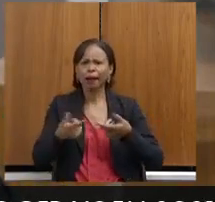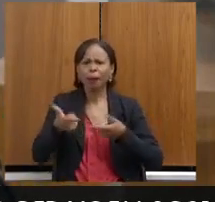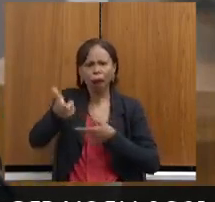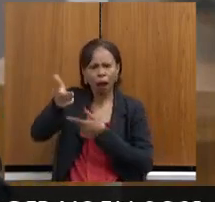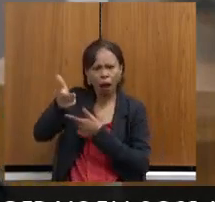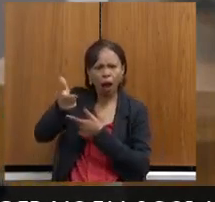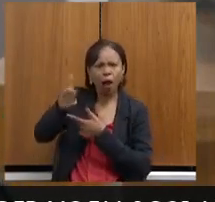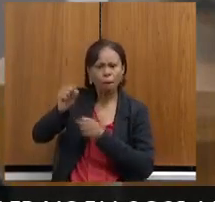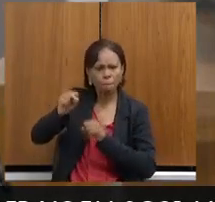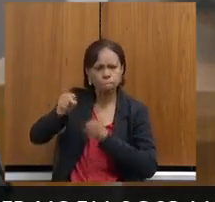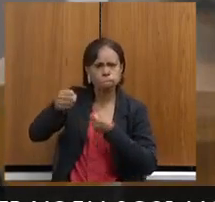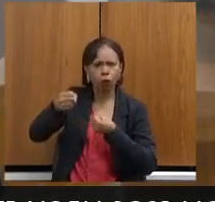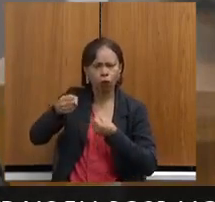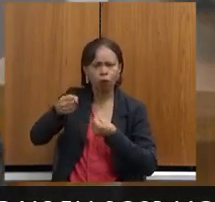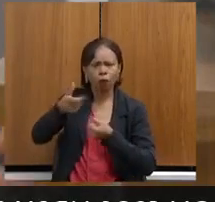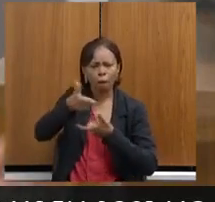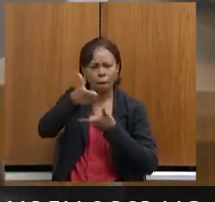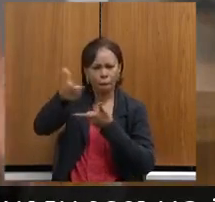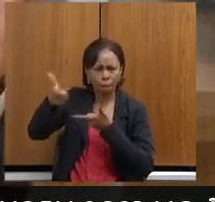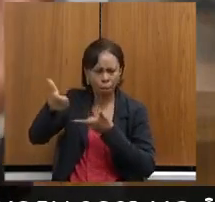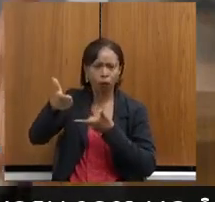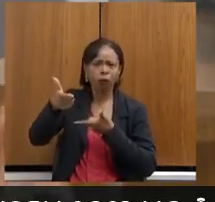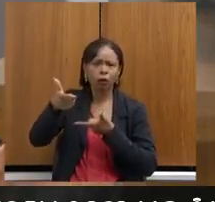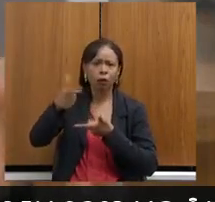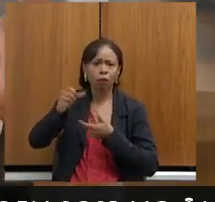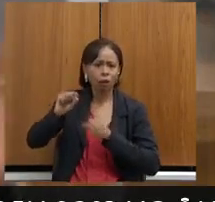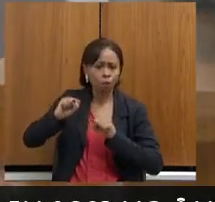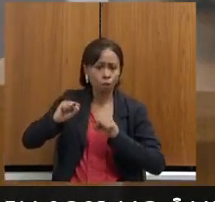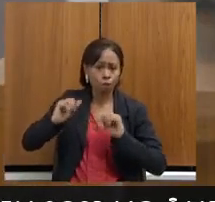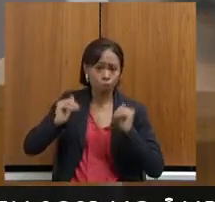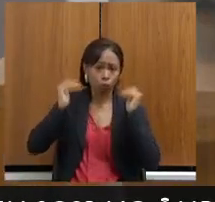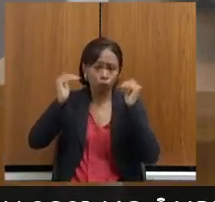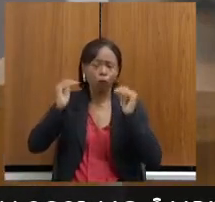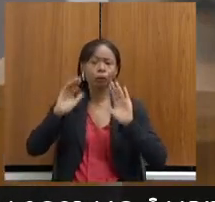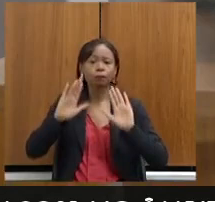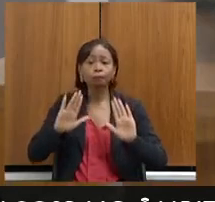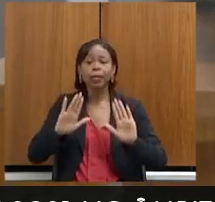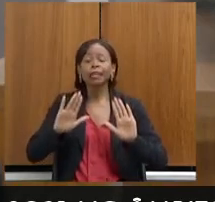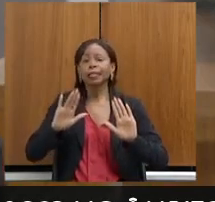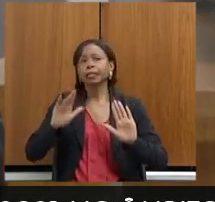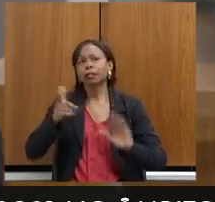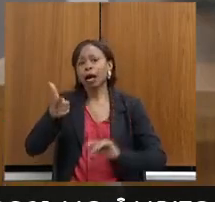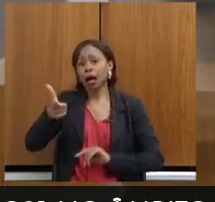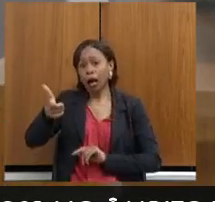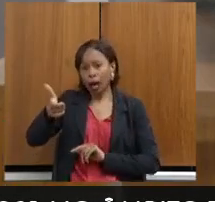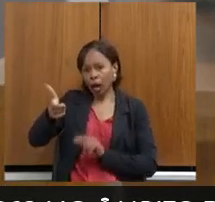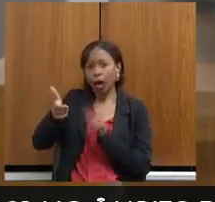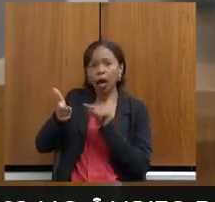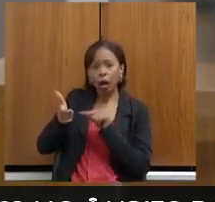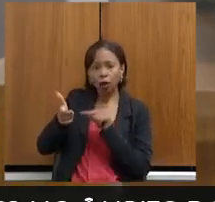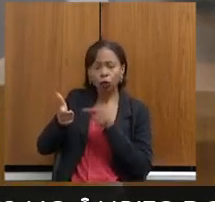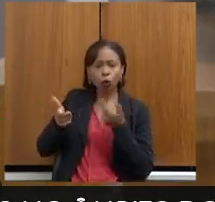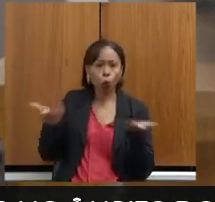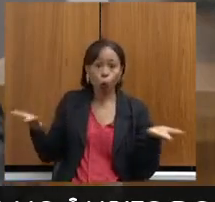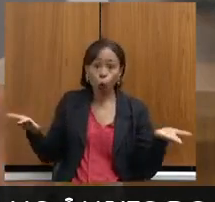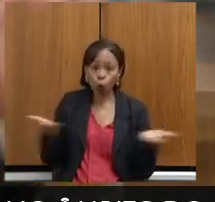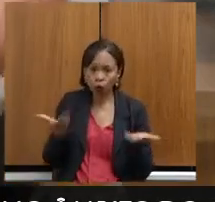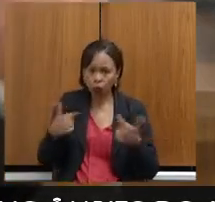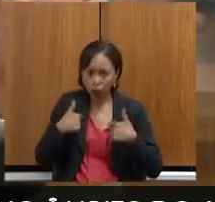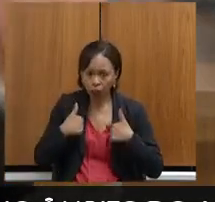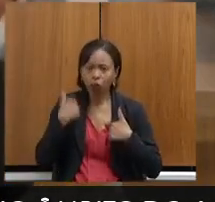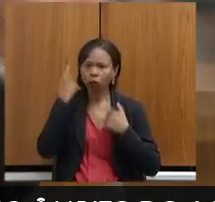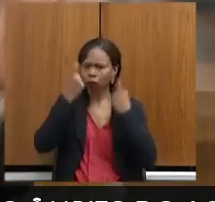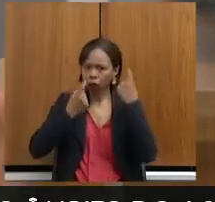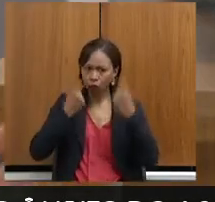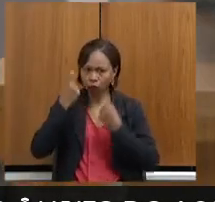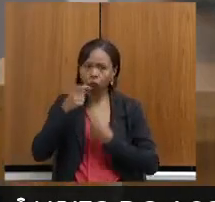grande poder de destruição mas a arma que o hoje eu o secretário eu tenho certeza